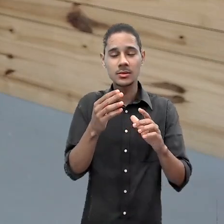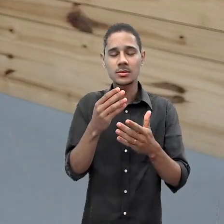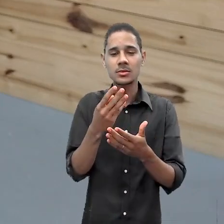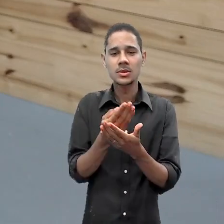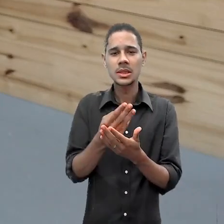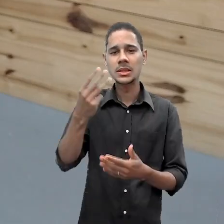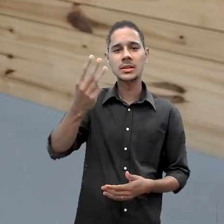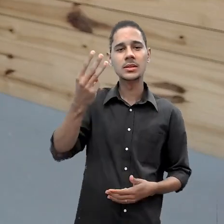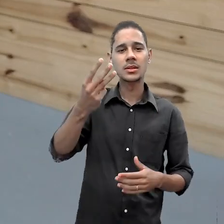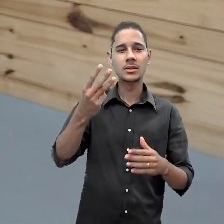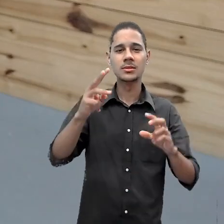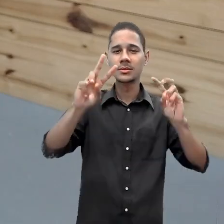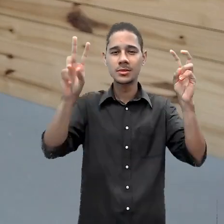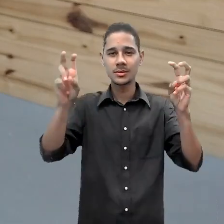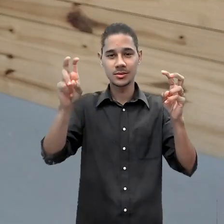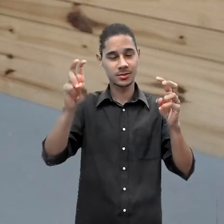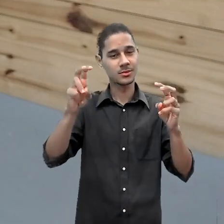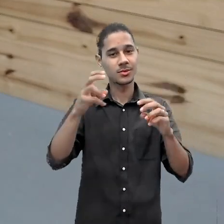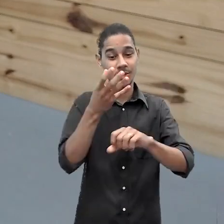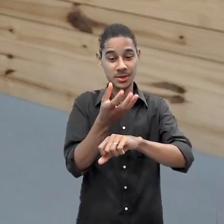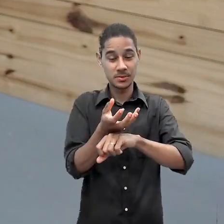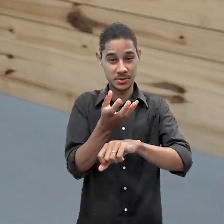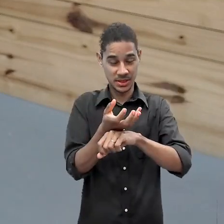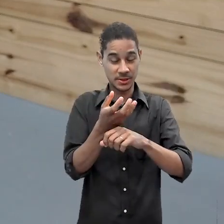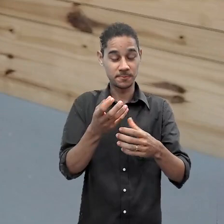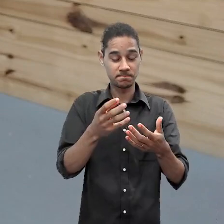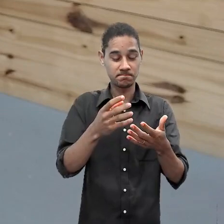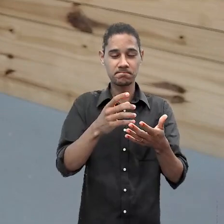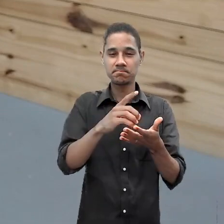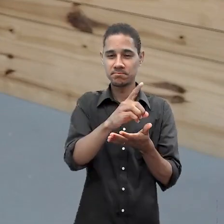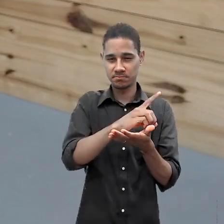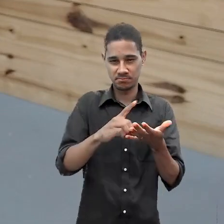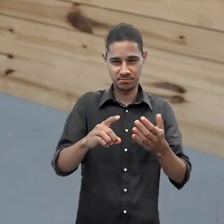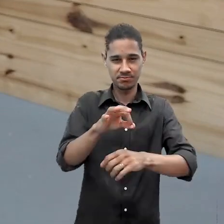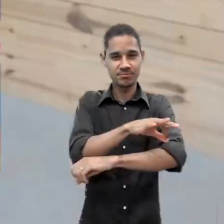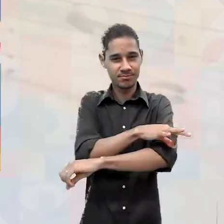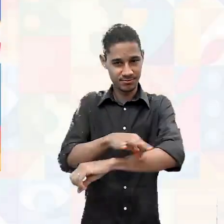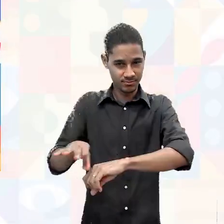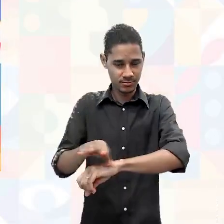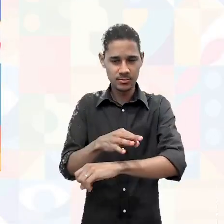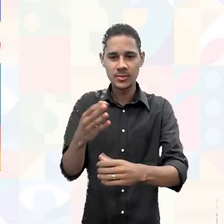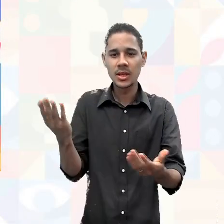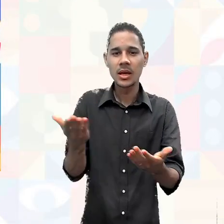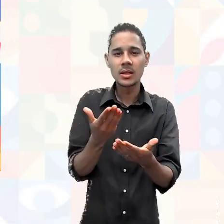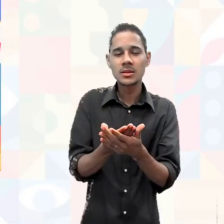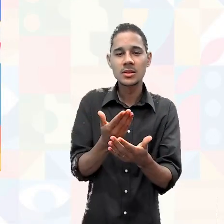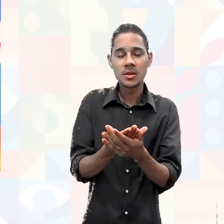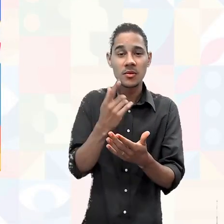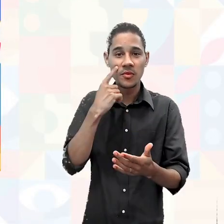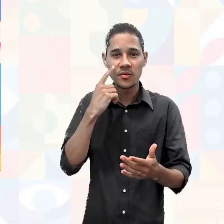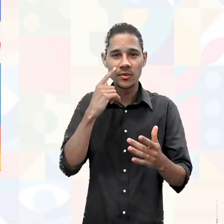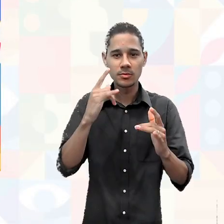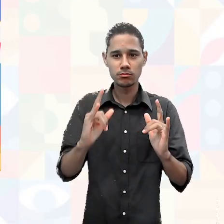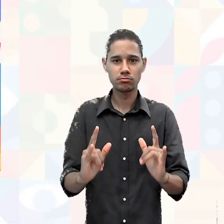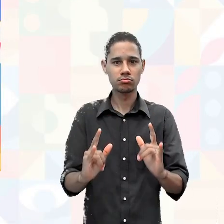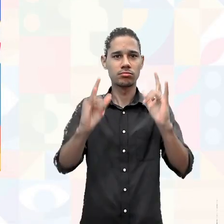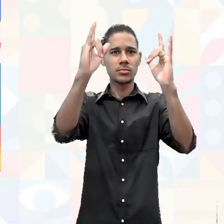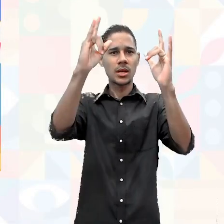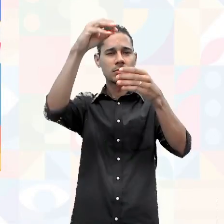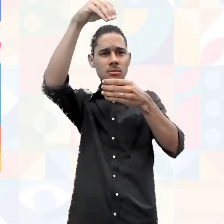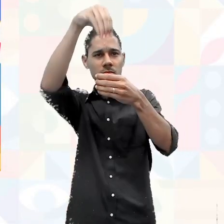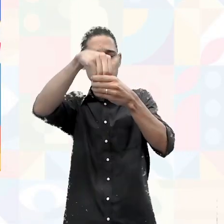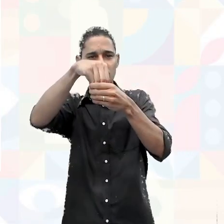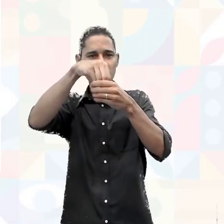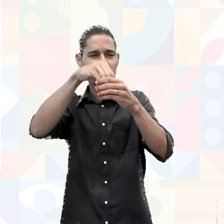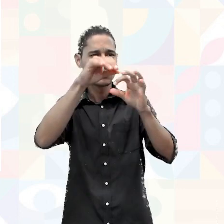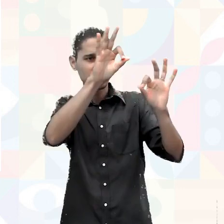né? Nessa unidade 3, nós vamos ver a representação gráfica das instalações prediais em projetos de interiores, tá